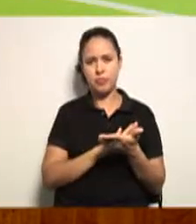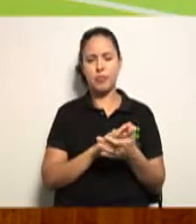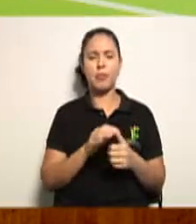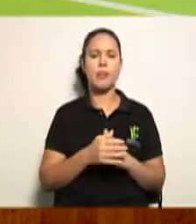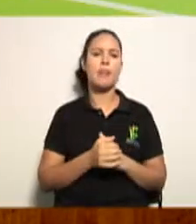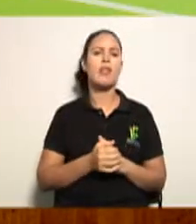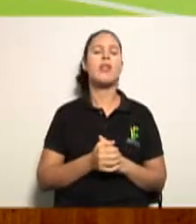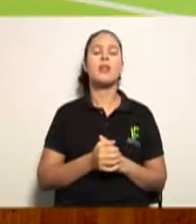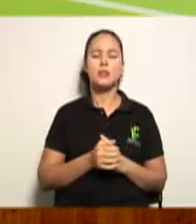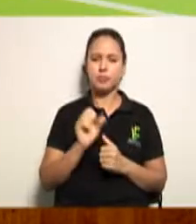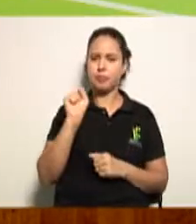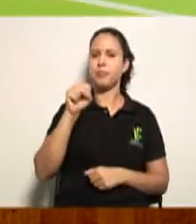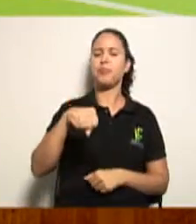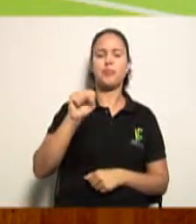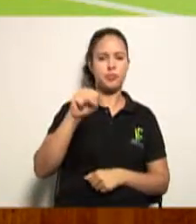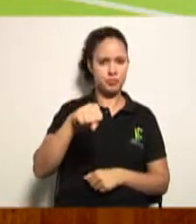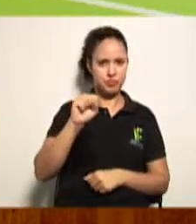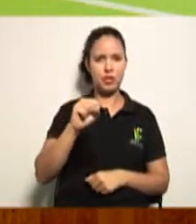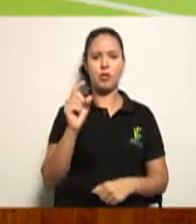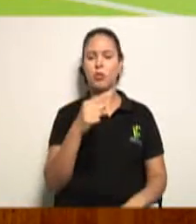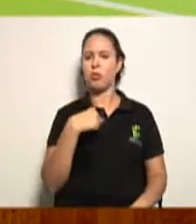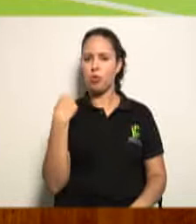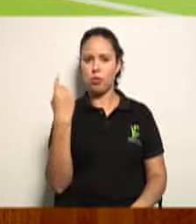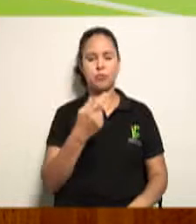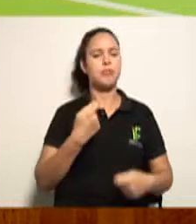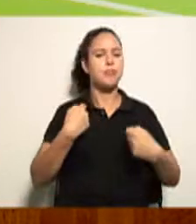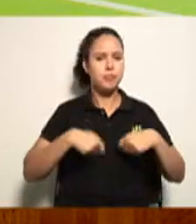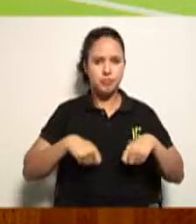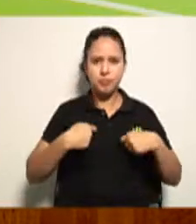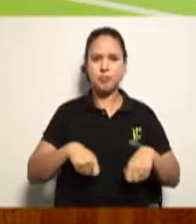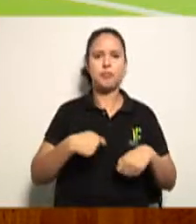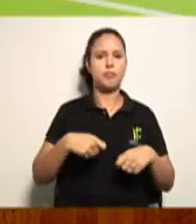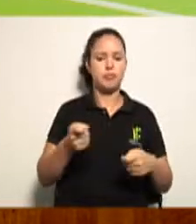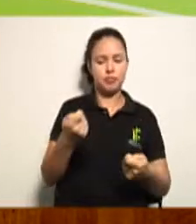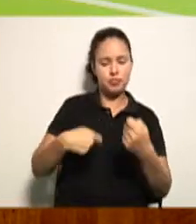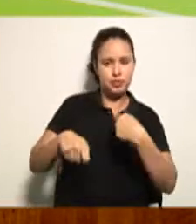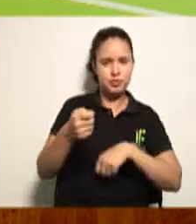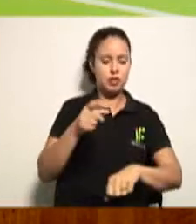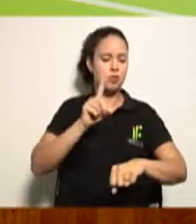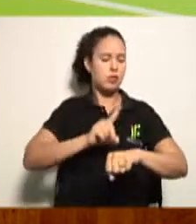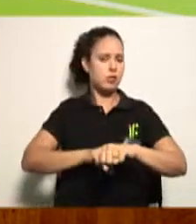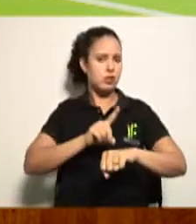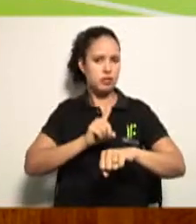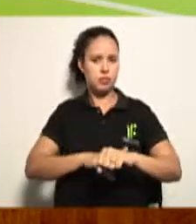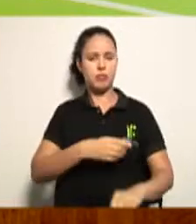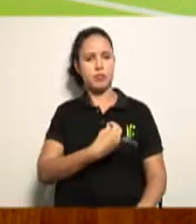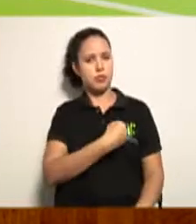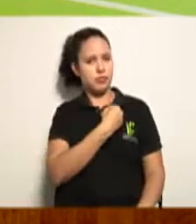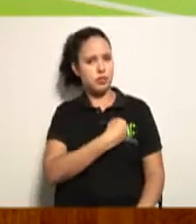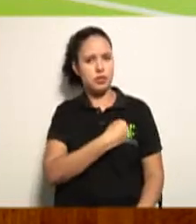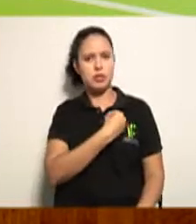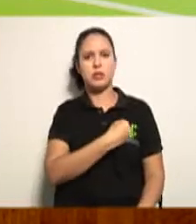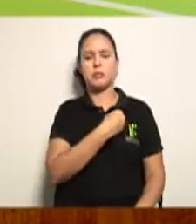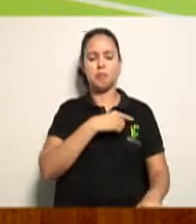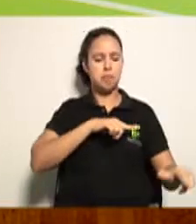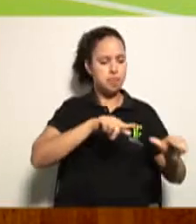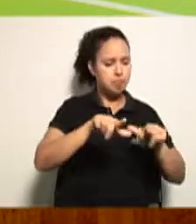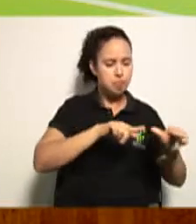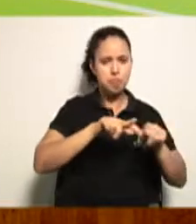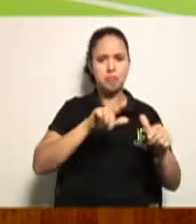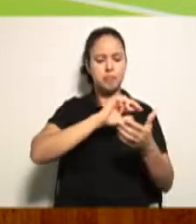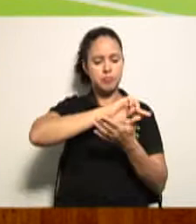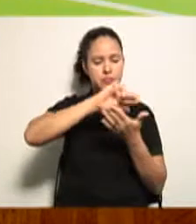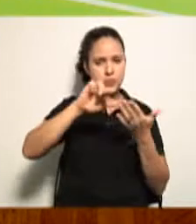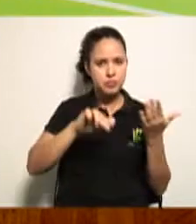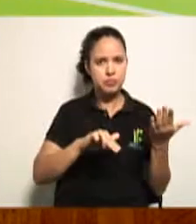administrar tanta coisa, o nosso tempo principalmente, a nossa vida, nossas atividades, né,